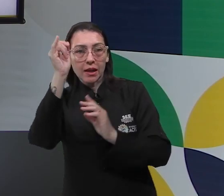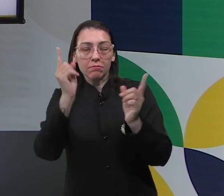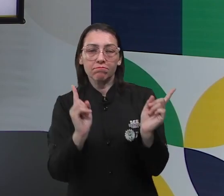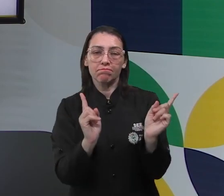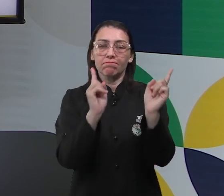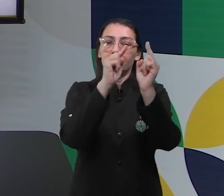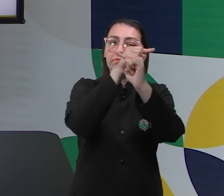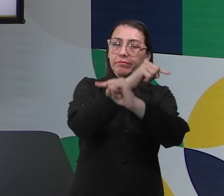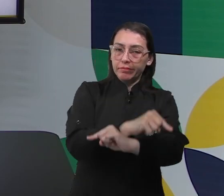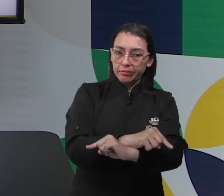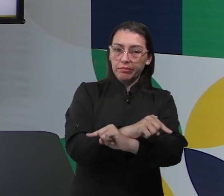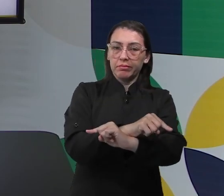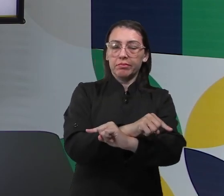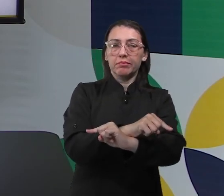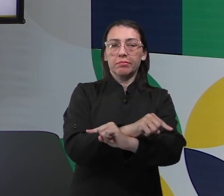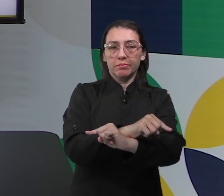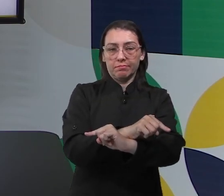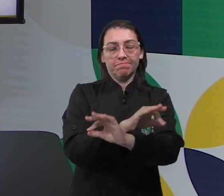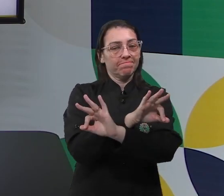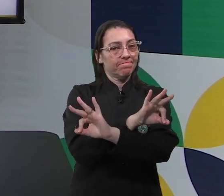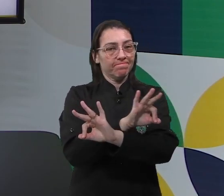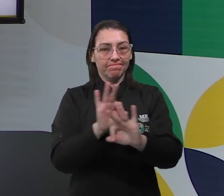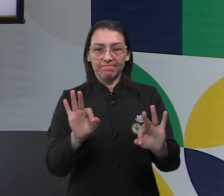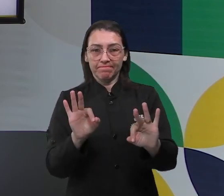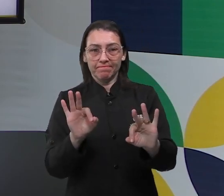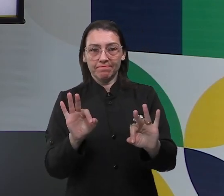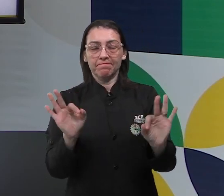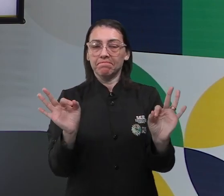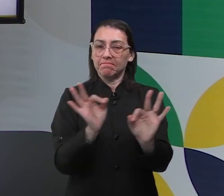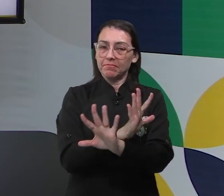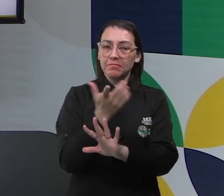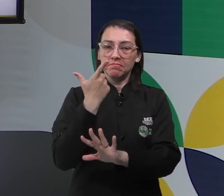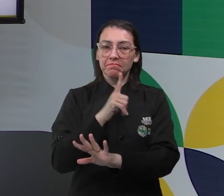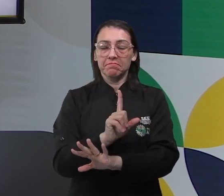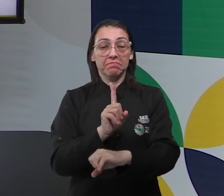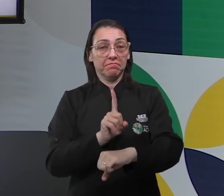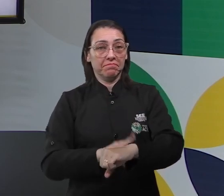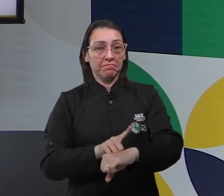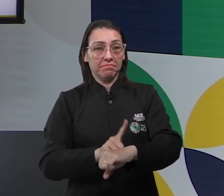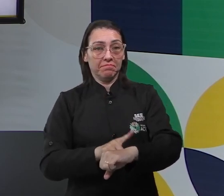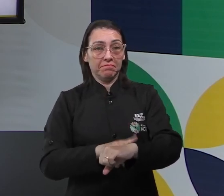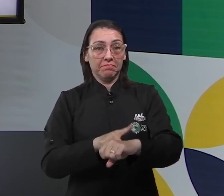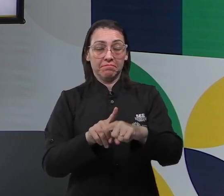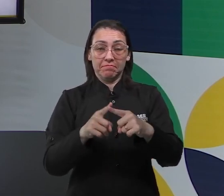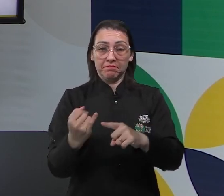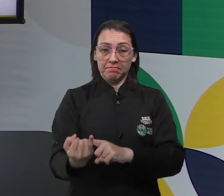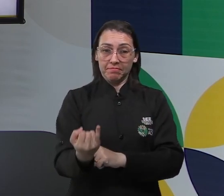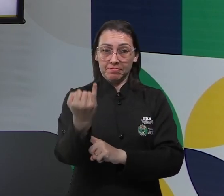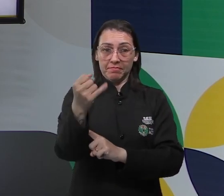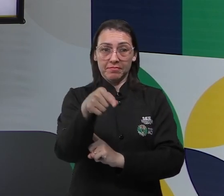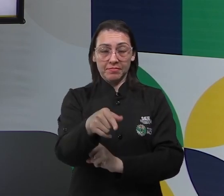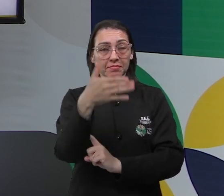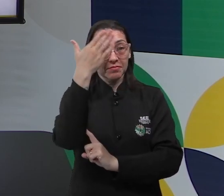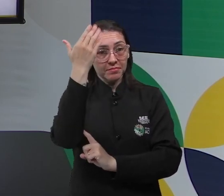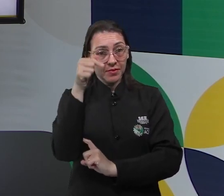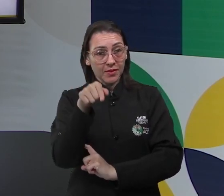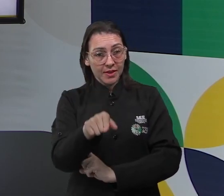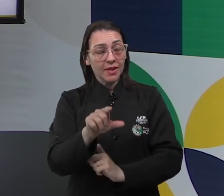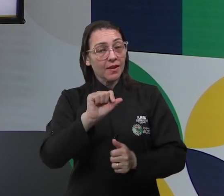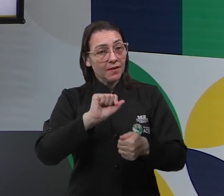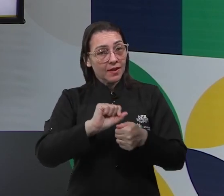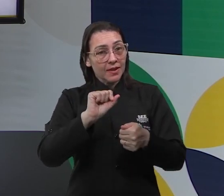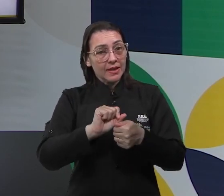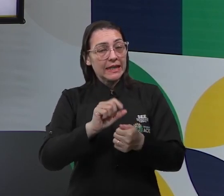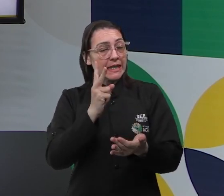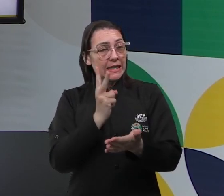o número para o outro lado. E acabou. E assim você ganha tempo. Mas o importante é que você saiba o que você está fazendo.